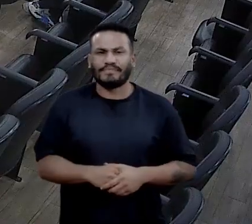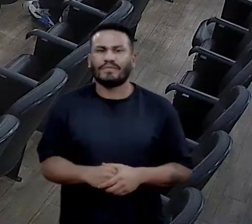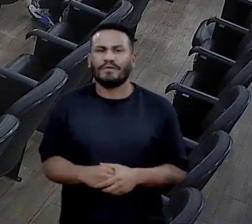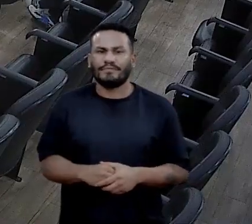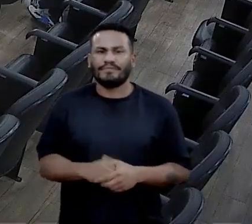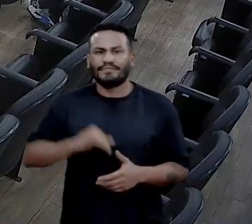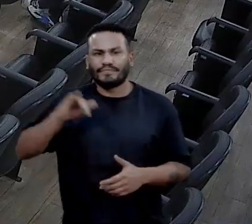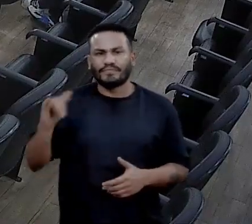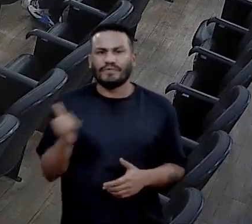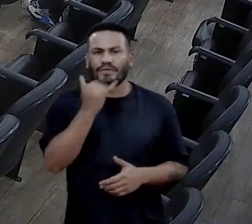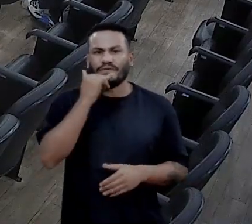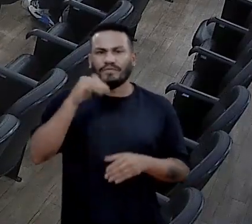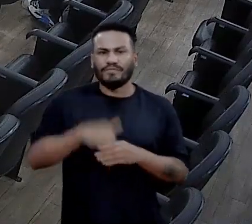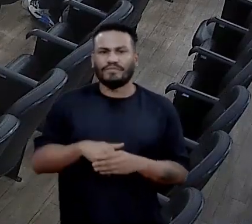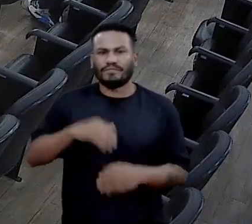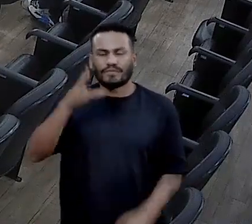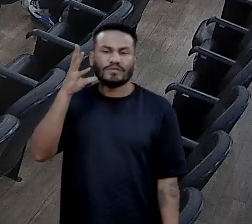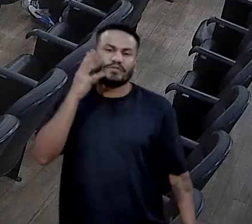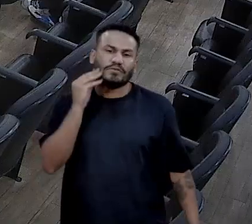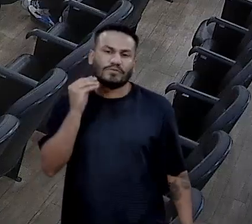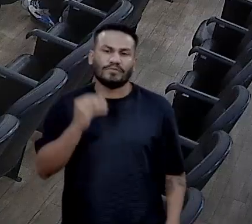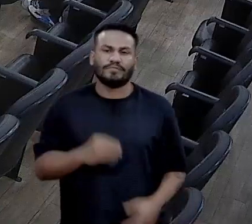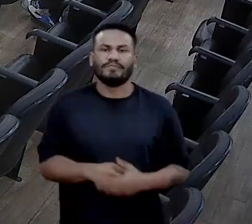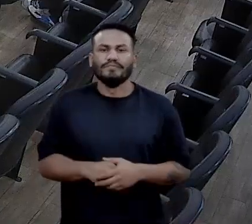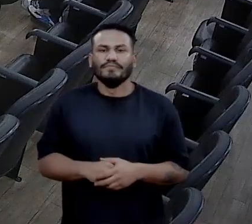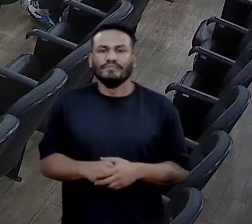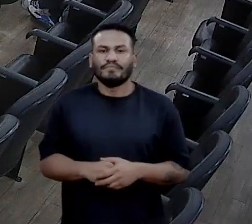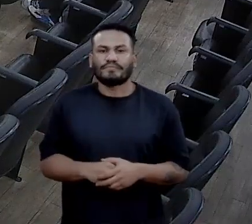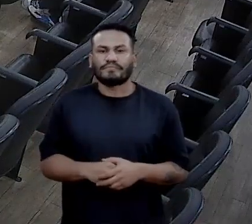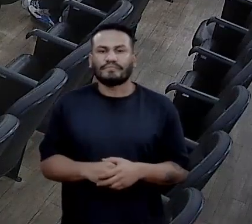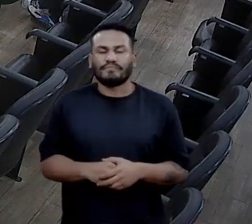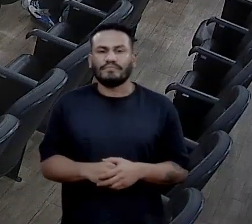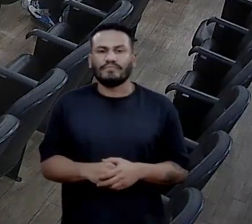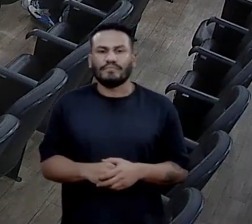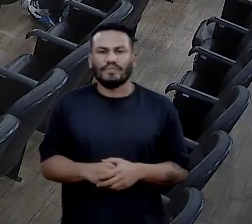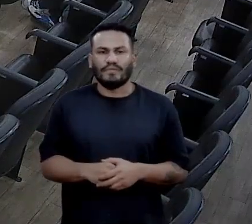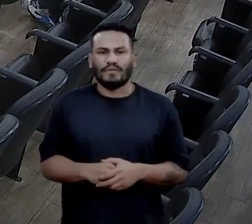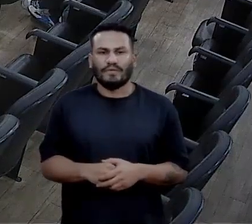Em justificativa de voto, ouço o vereador Gilson de Souza.